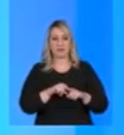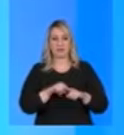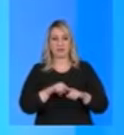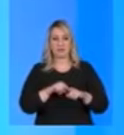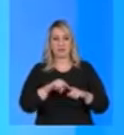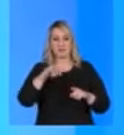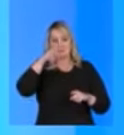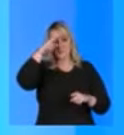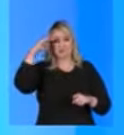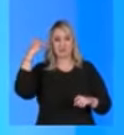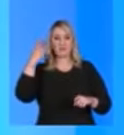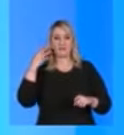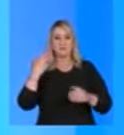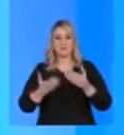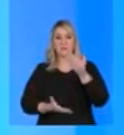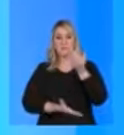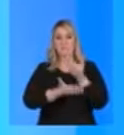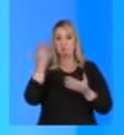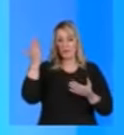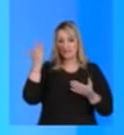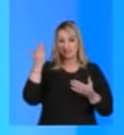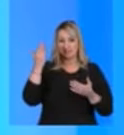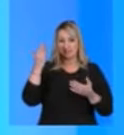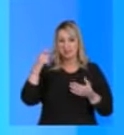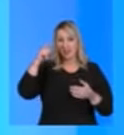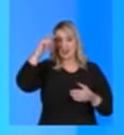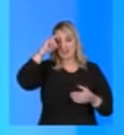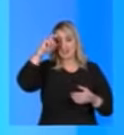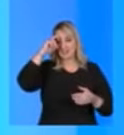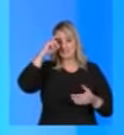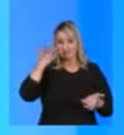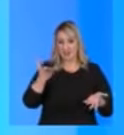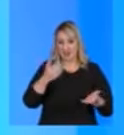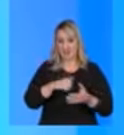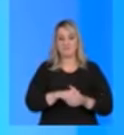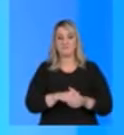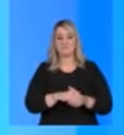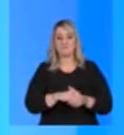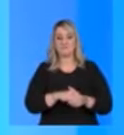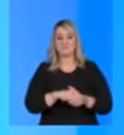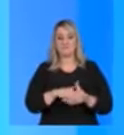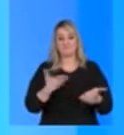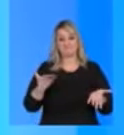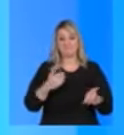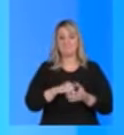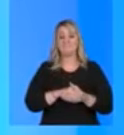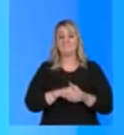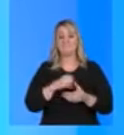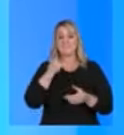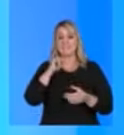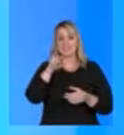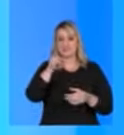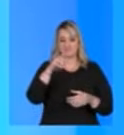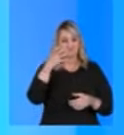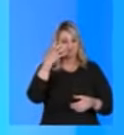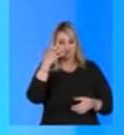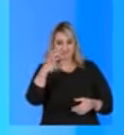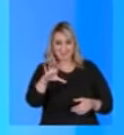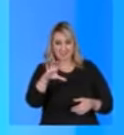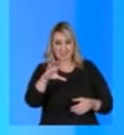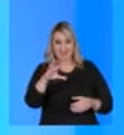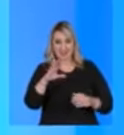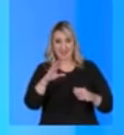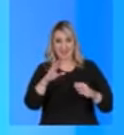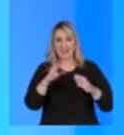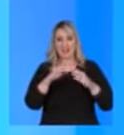desculpe a candidata Jandir mas ela também perderia segundo a pesquisa do bispo cria e se você não quer a Igreja